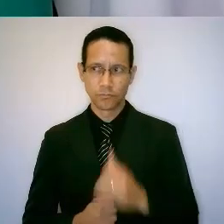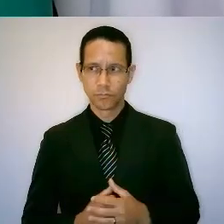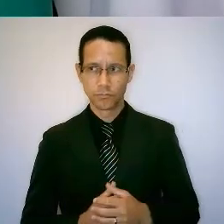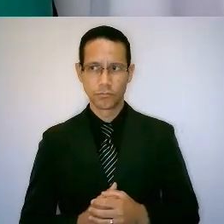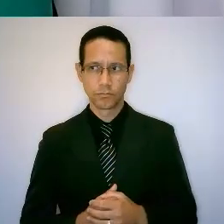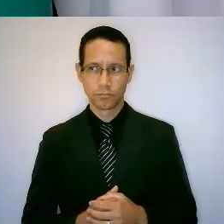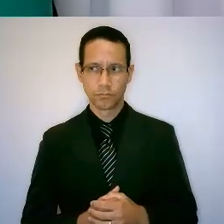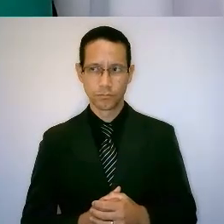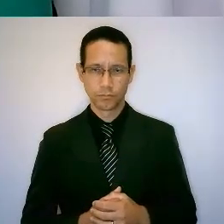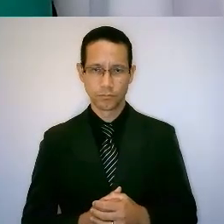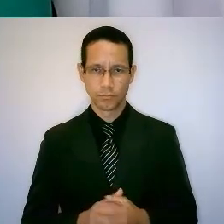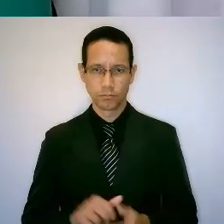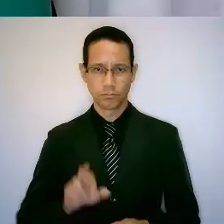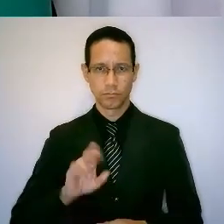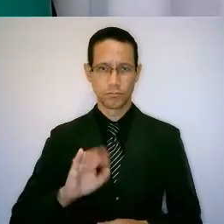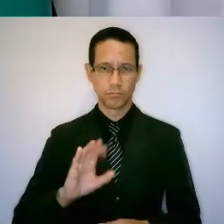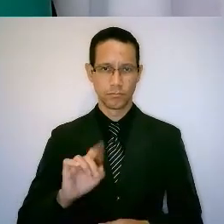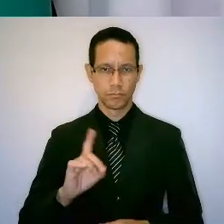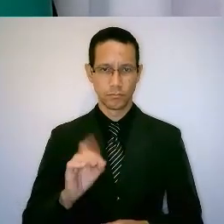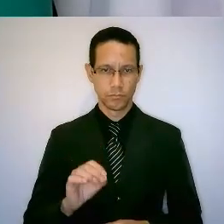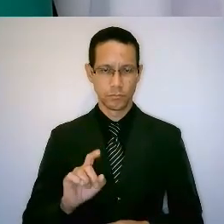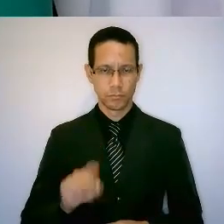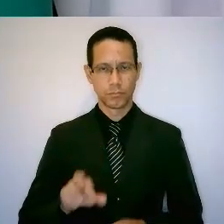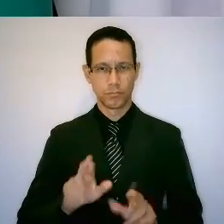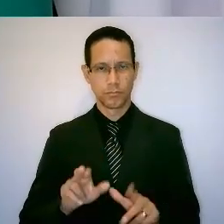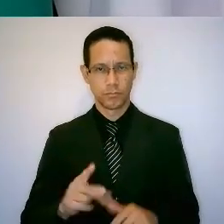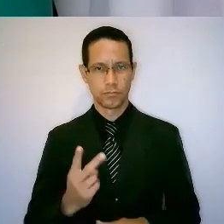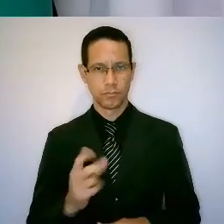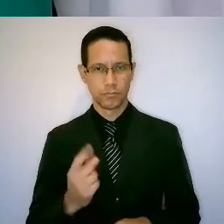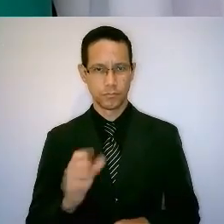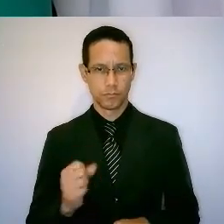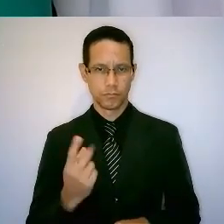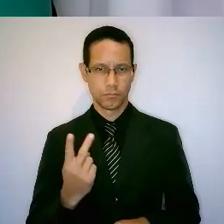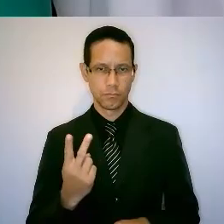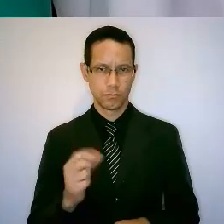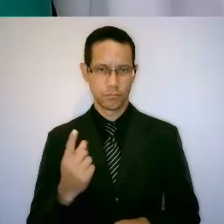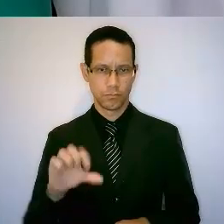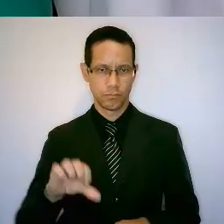eu já tinha voltado também então